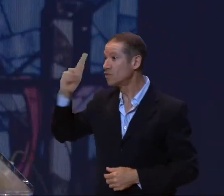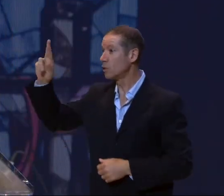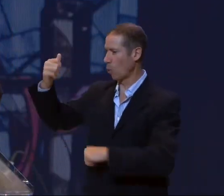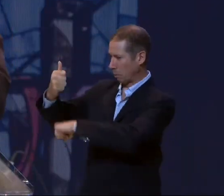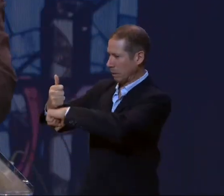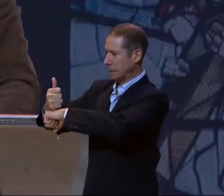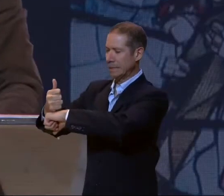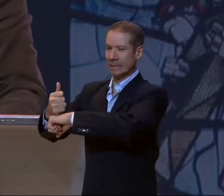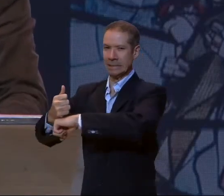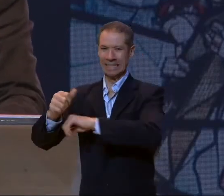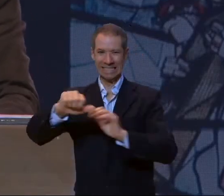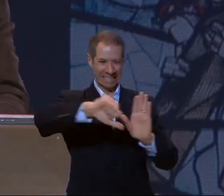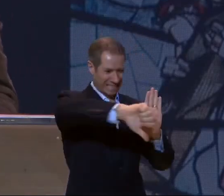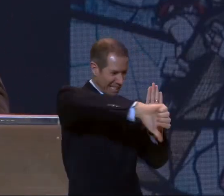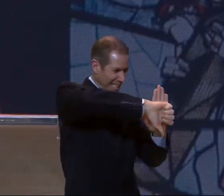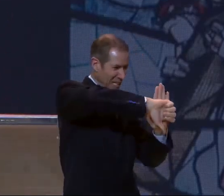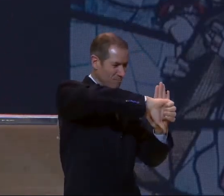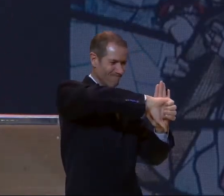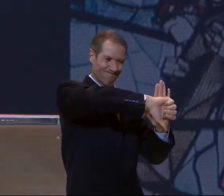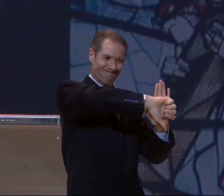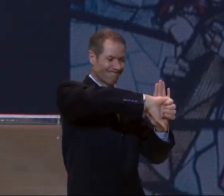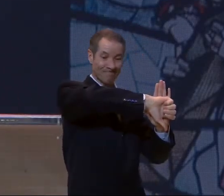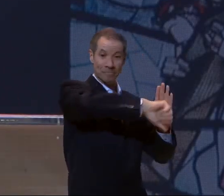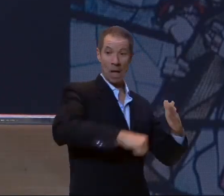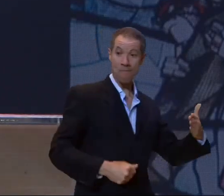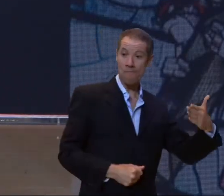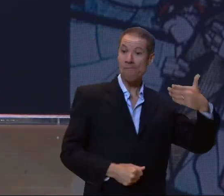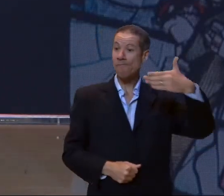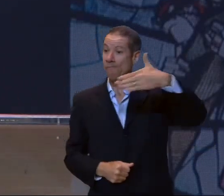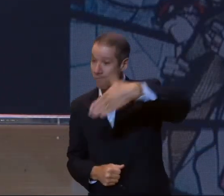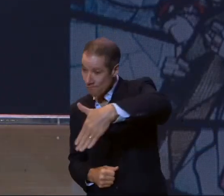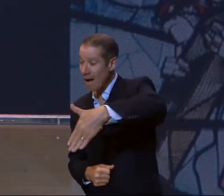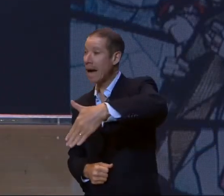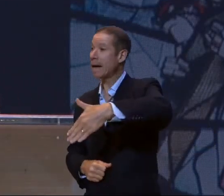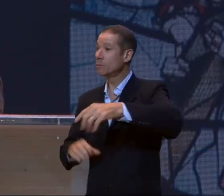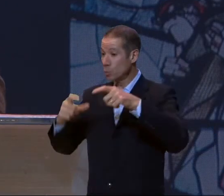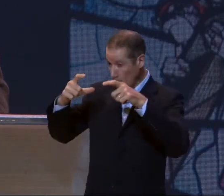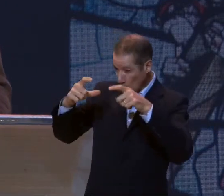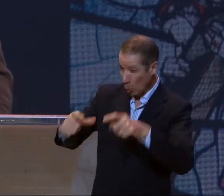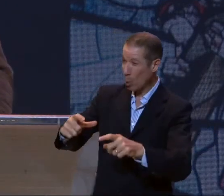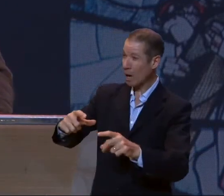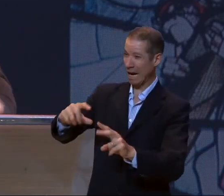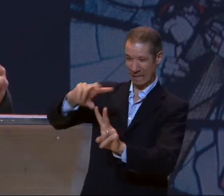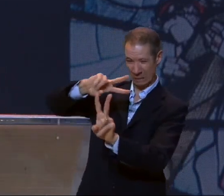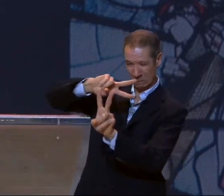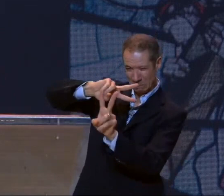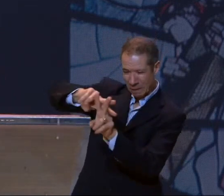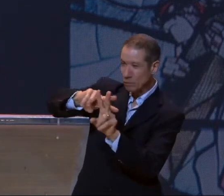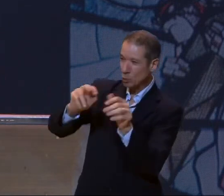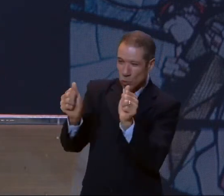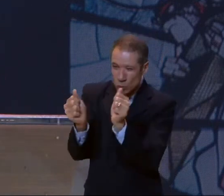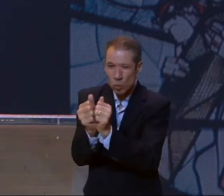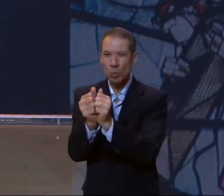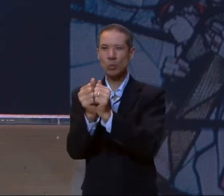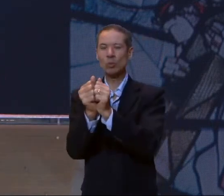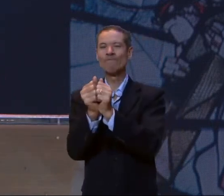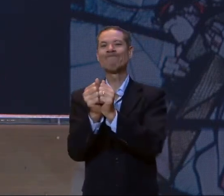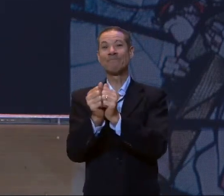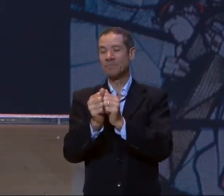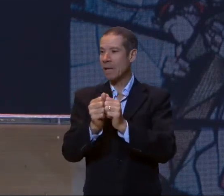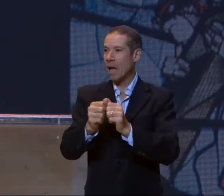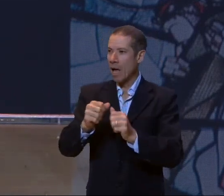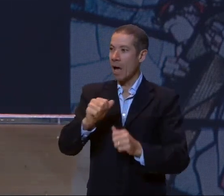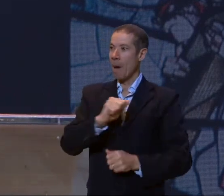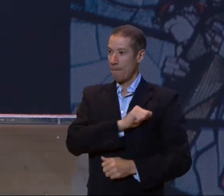ter cometido algum crime, vai parar ali, naquele lugar onde está o apóstolo, e agora ele é evangelizado.